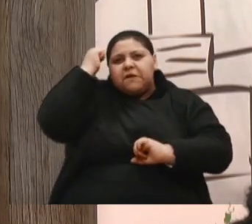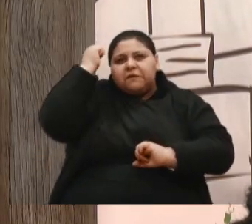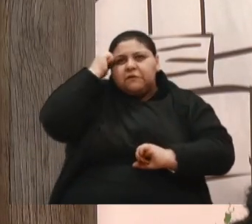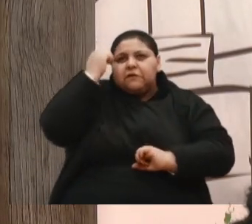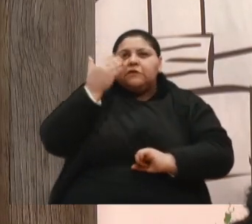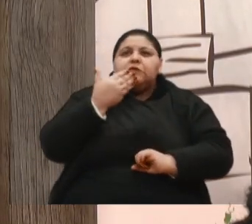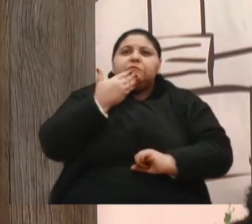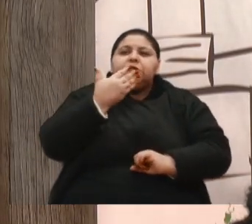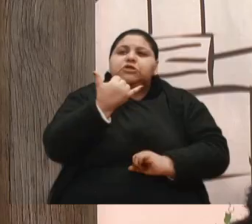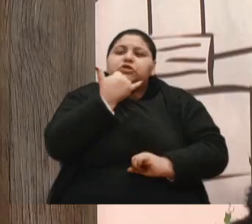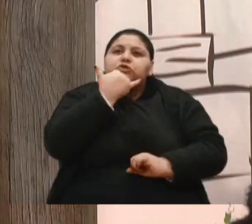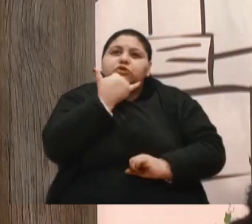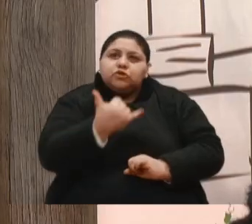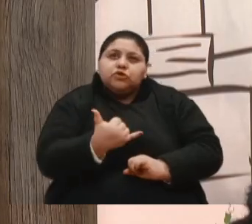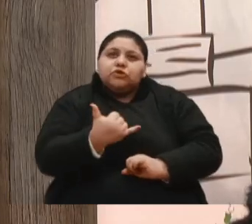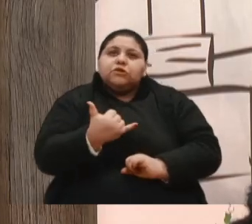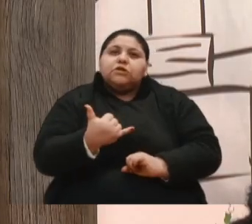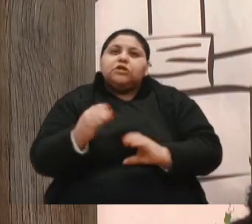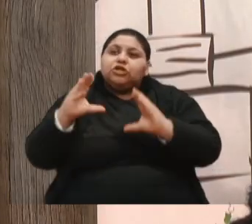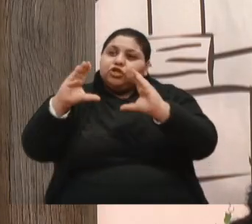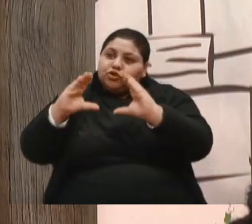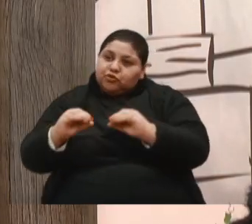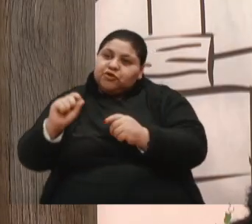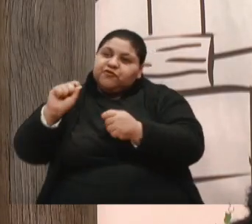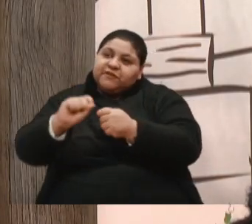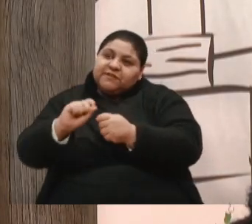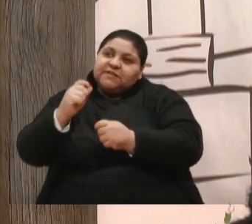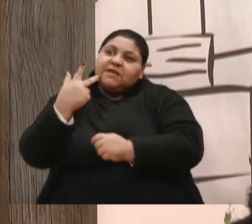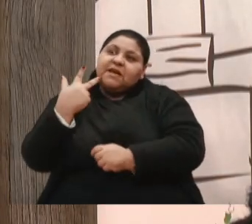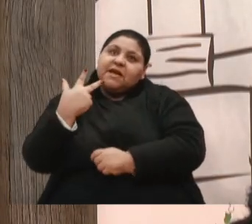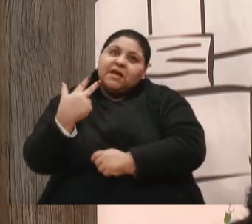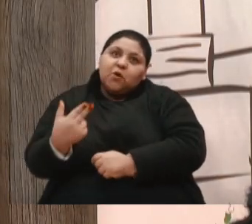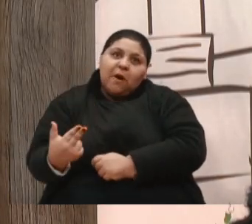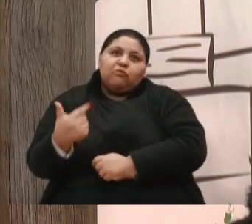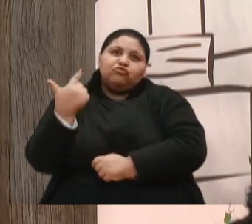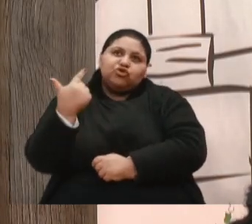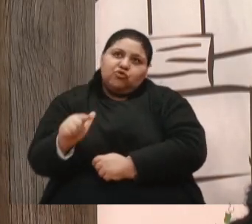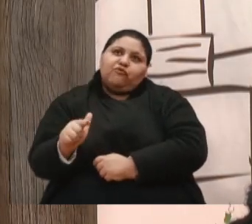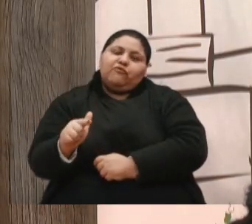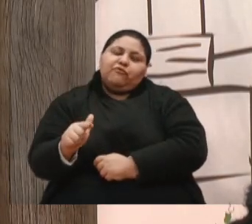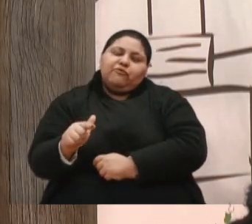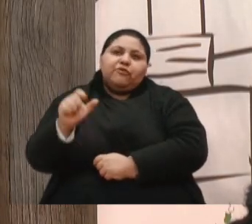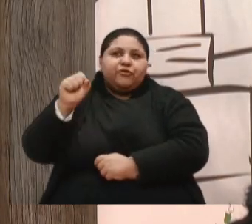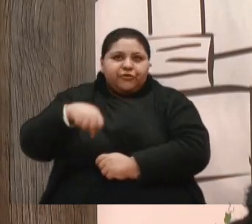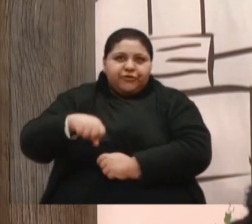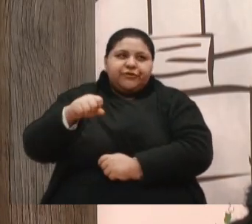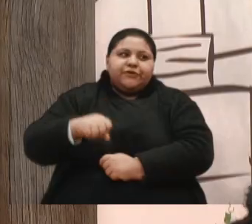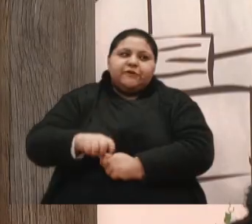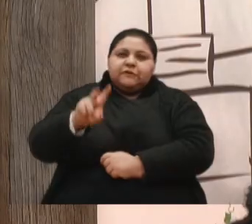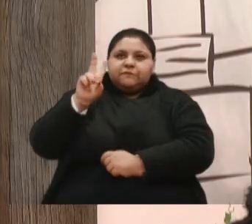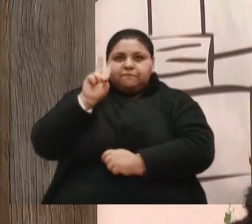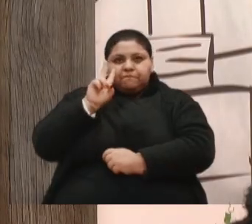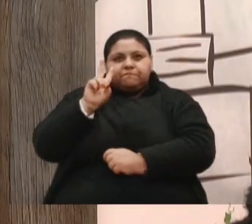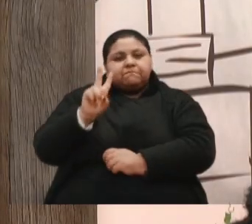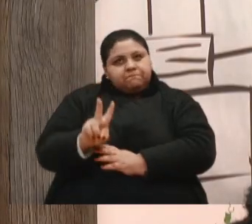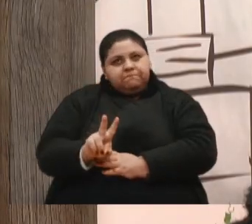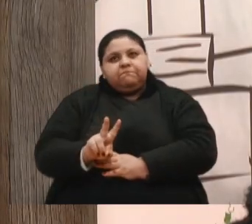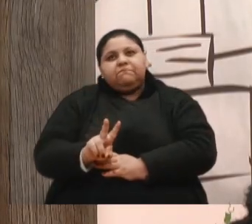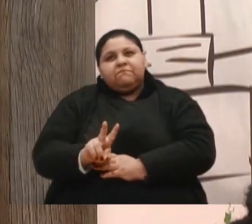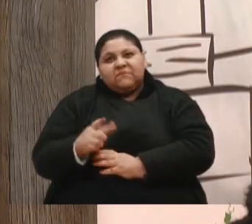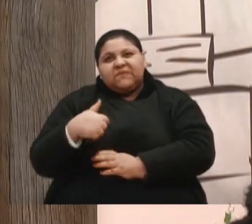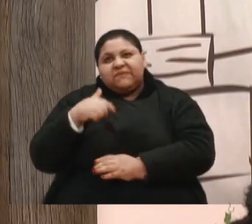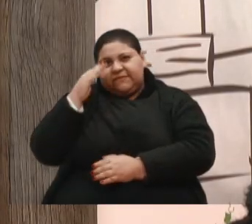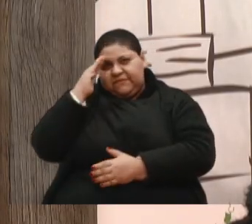chorava, se arrependia, pedia perdão e na mesma noite ele repetia. Então, sim, né, a gente